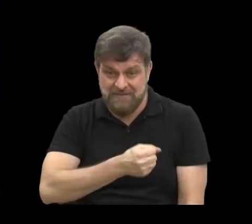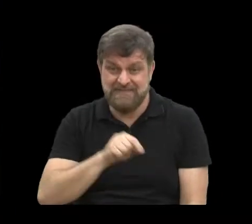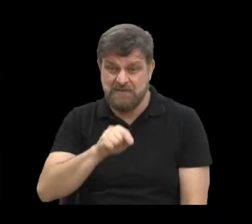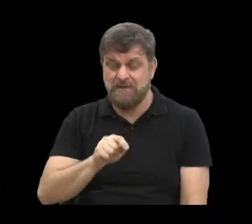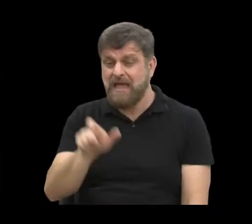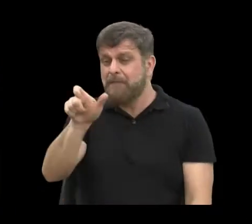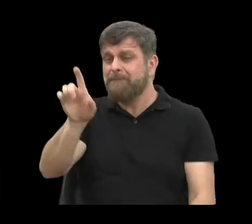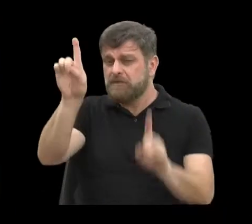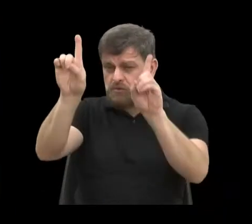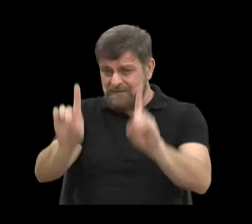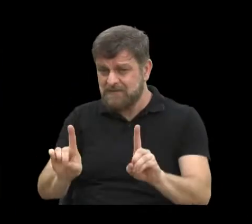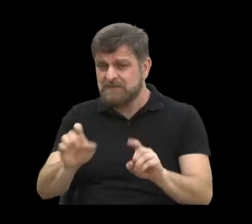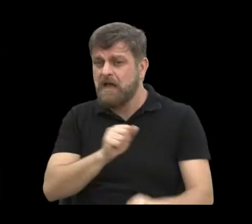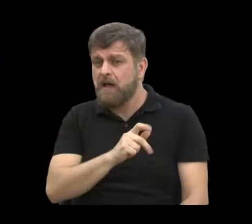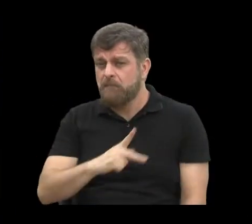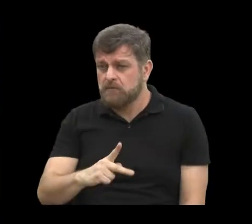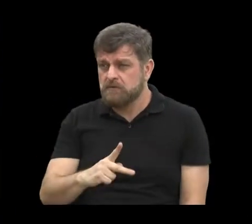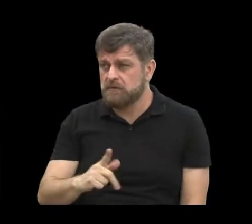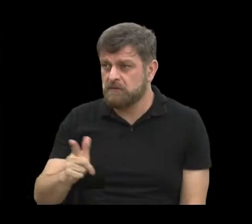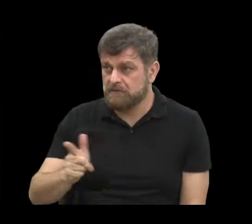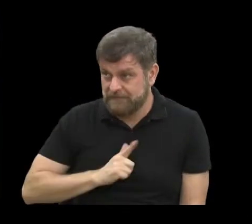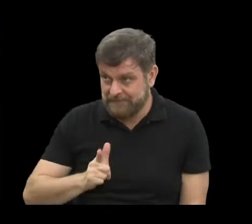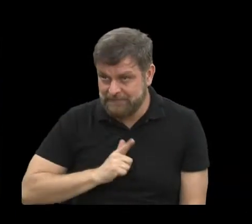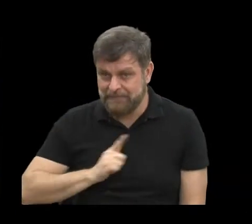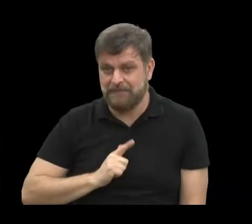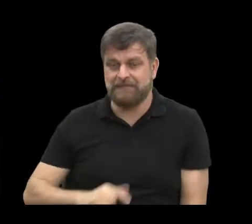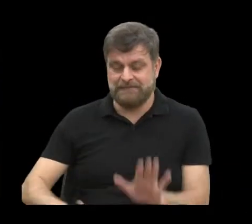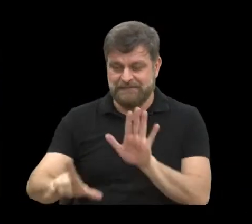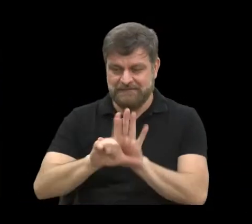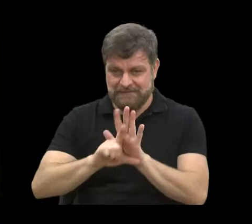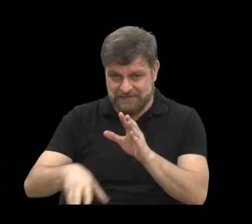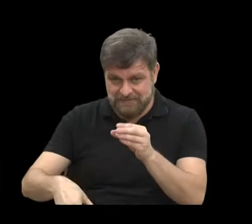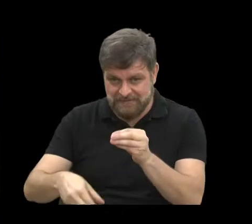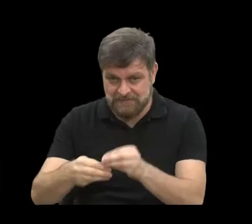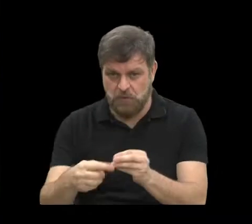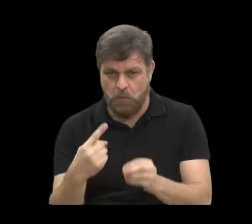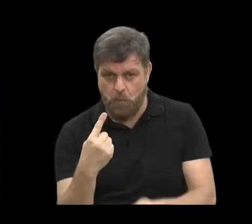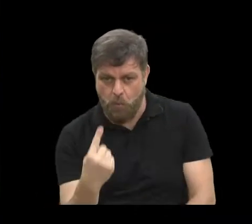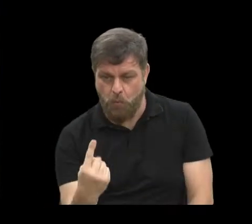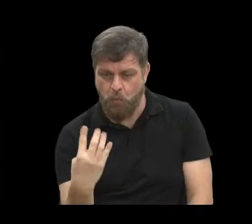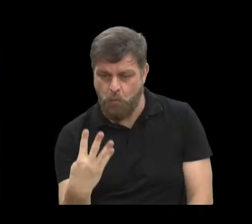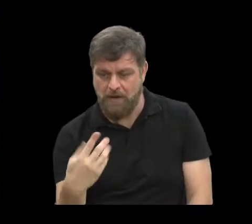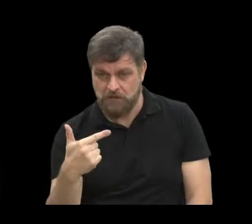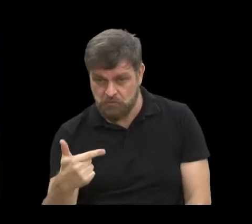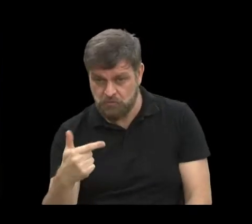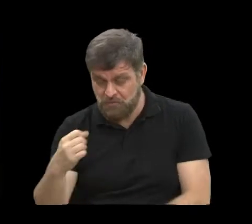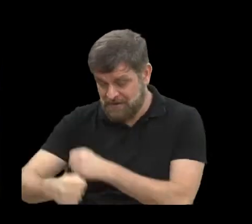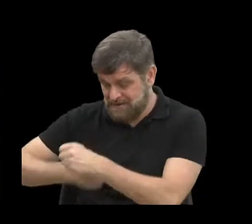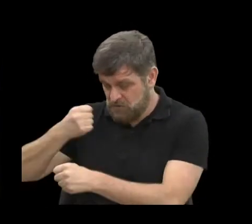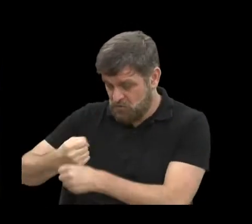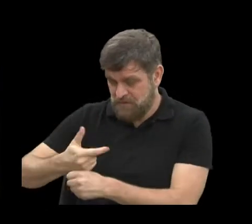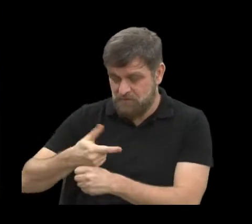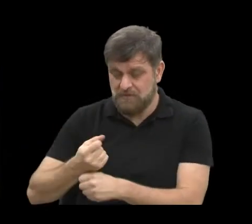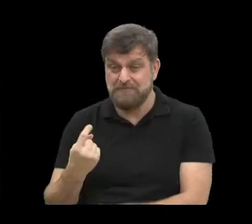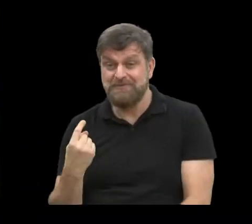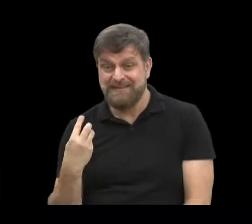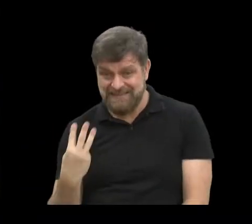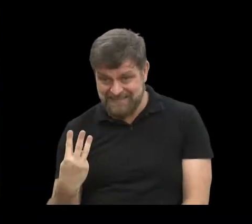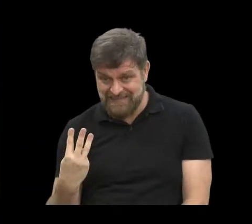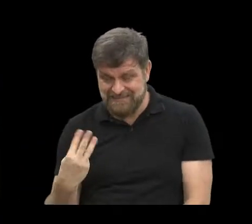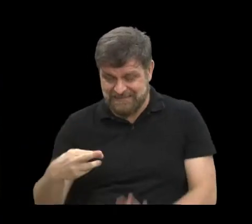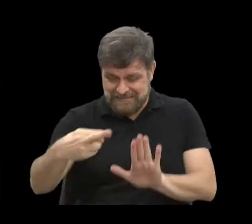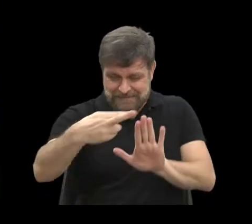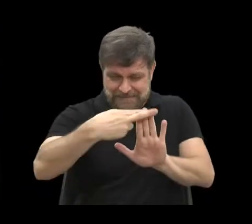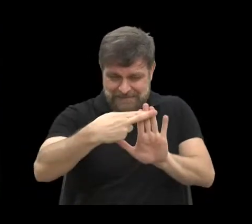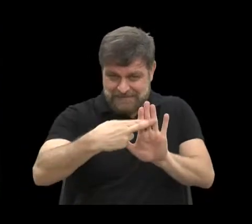pessoa com deficiência? Ela veio trazida aí pela Lei Complementar 142, que é lá de 2013, que